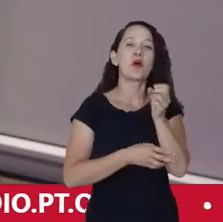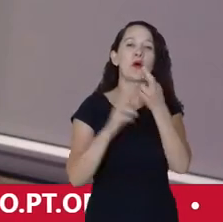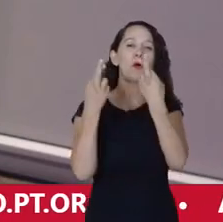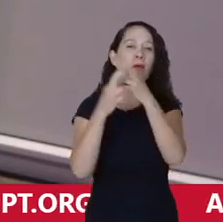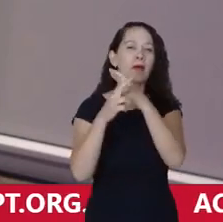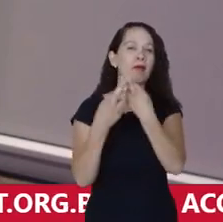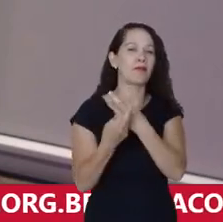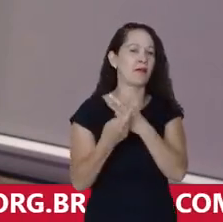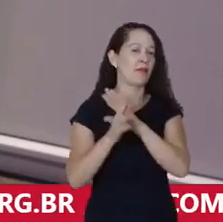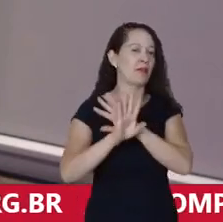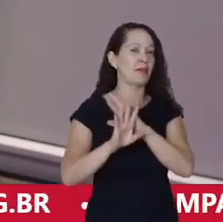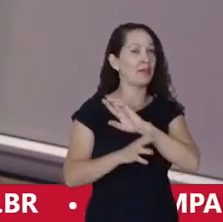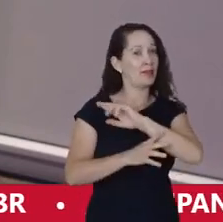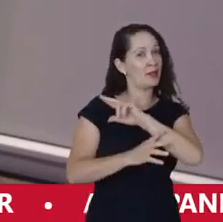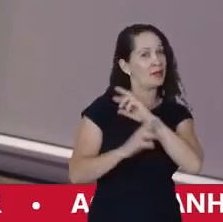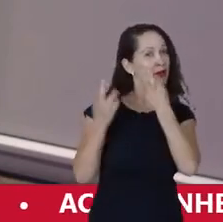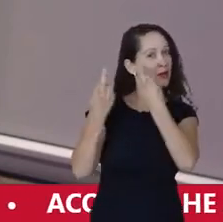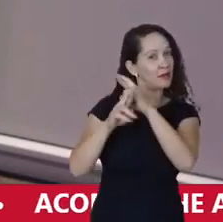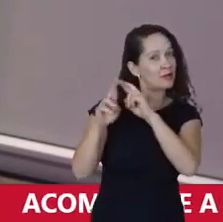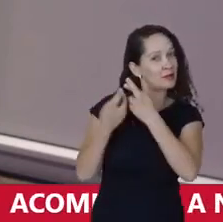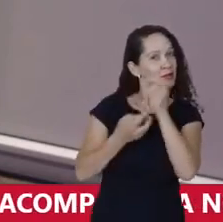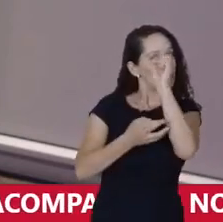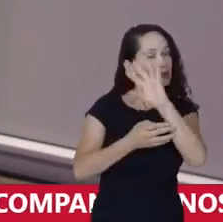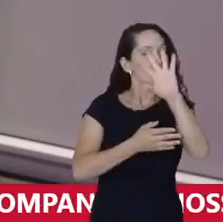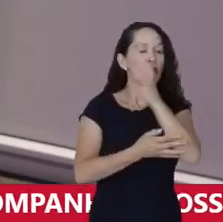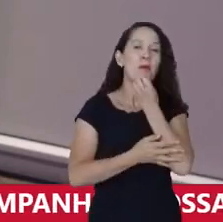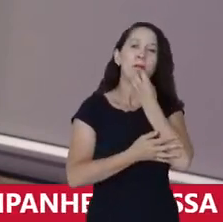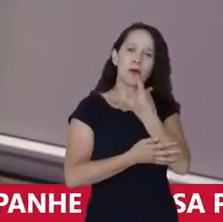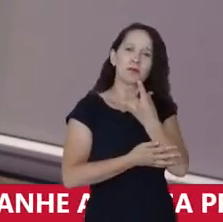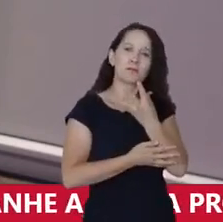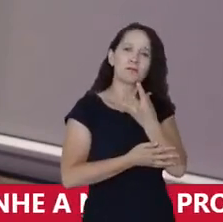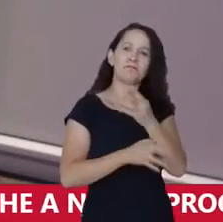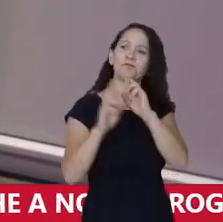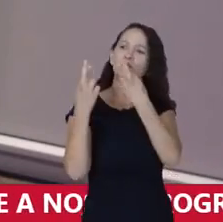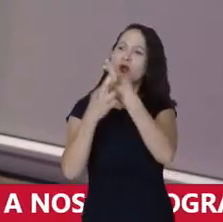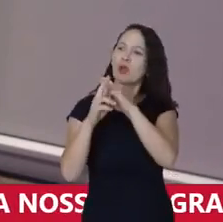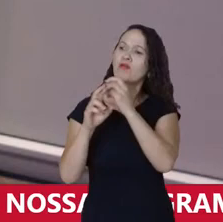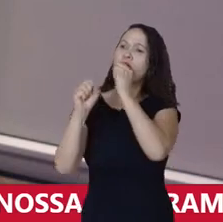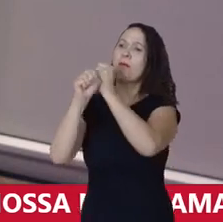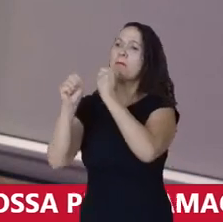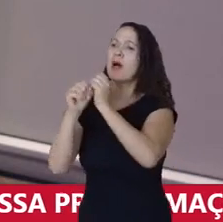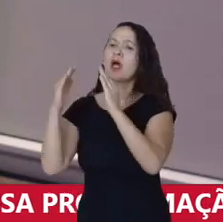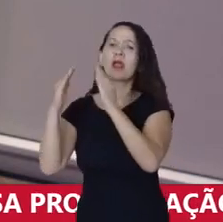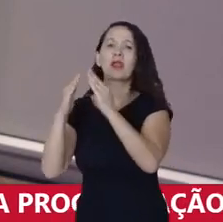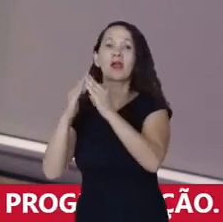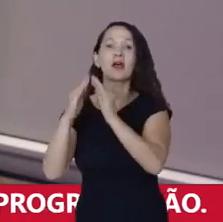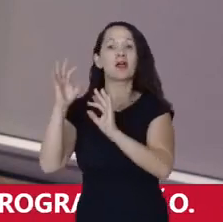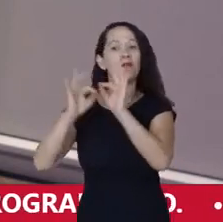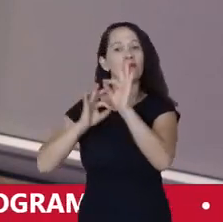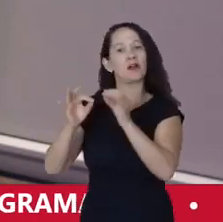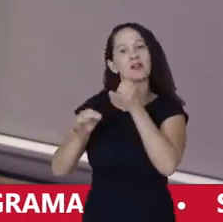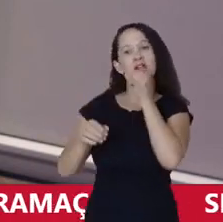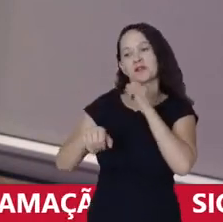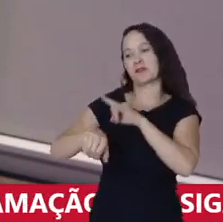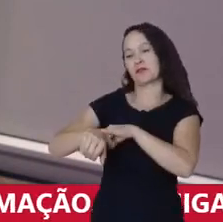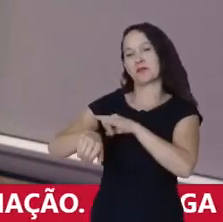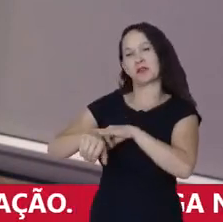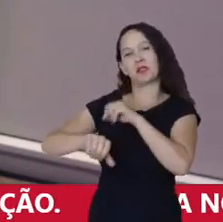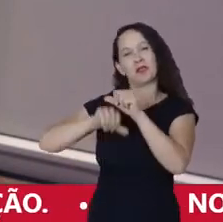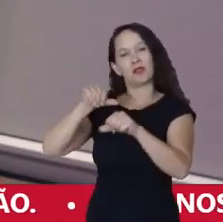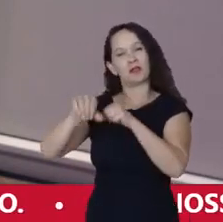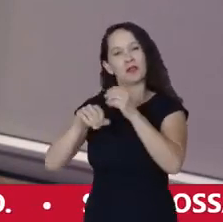reforma. Reforma é algo, em geral, bom. Para fazer uma reforma em casa, você vai arrumar o banheiro, colocar o